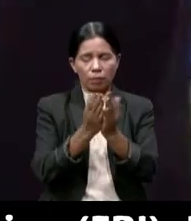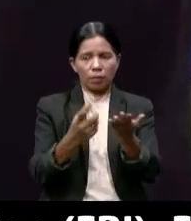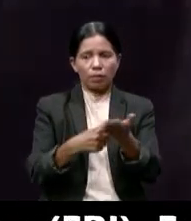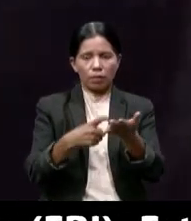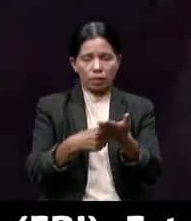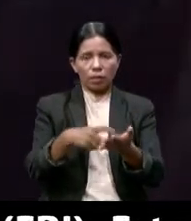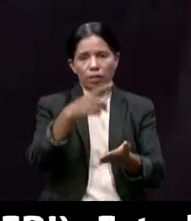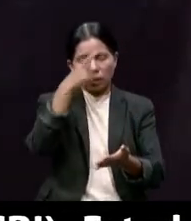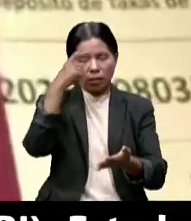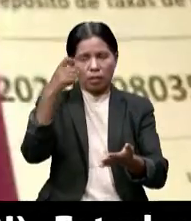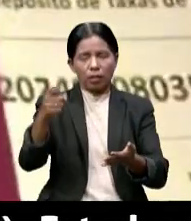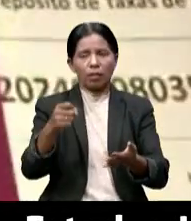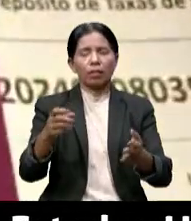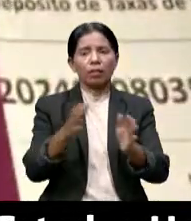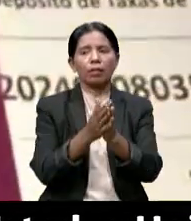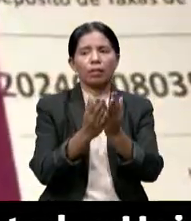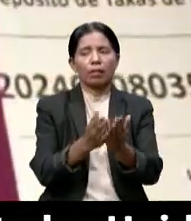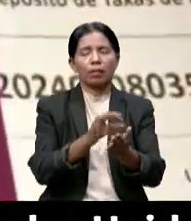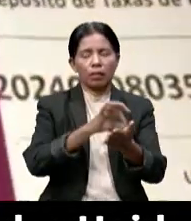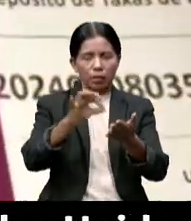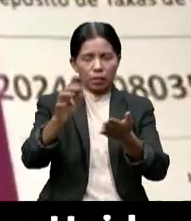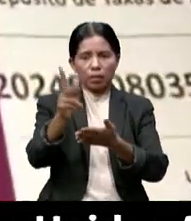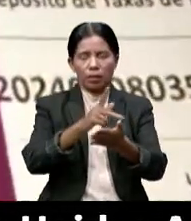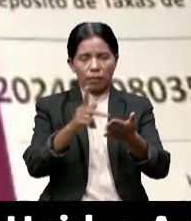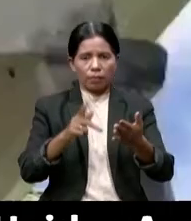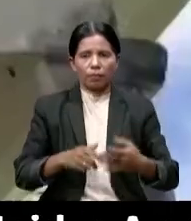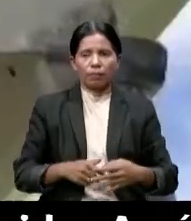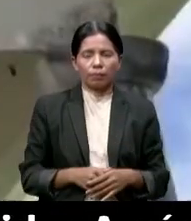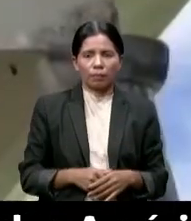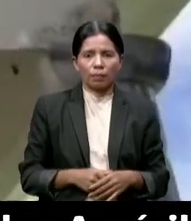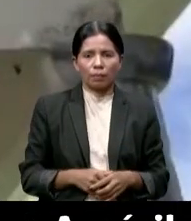bilet identidadi, serta dadang nasimento no registro kriminal. Feliciano Venancio Belo, Jemen.